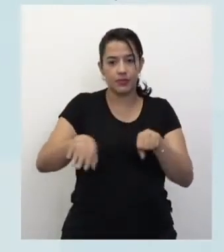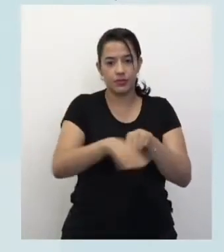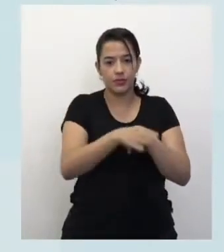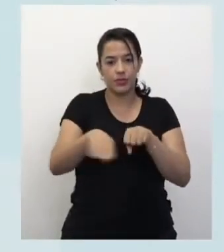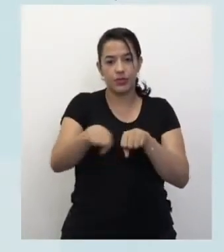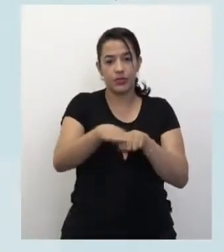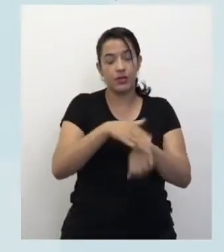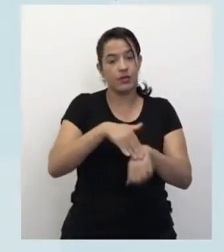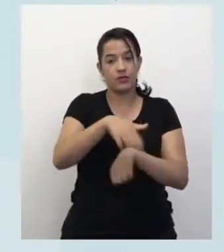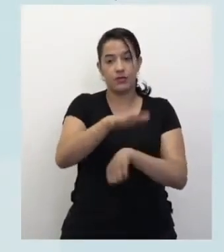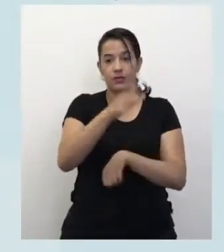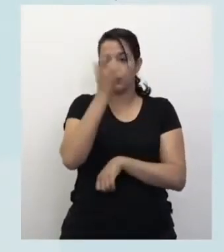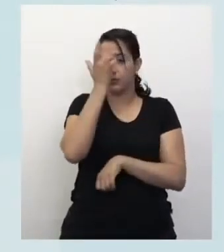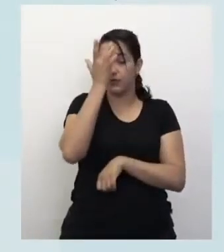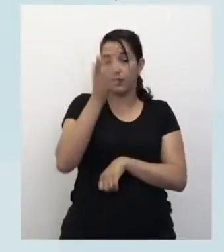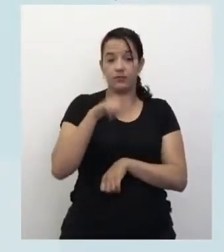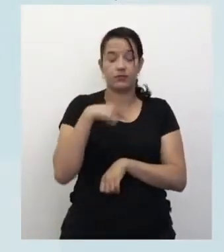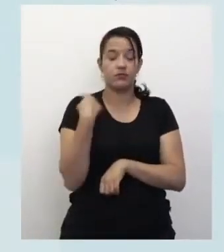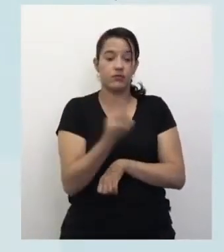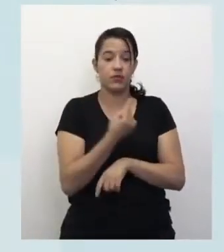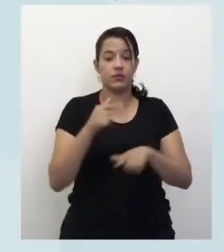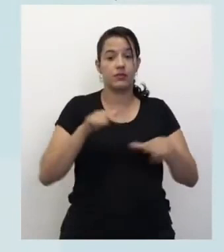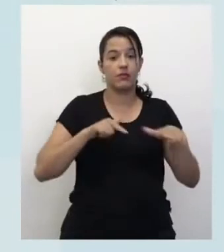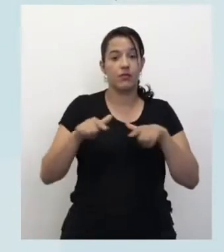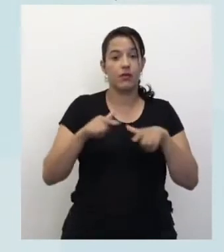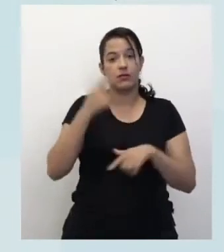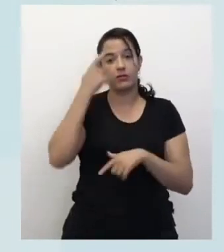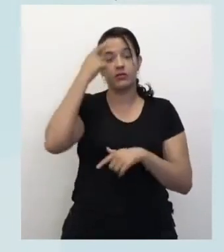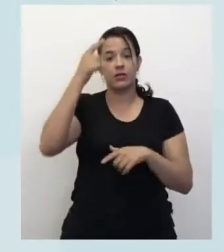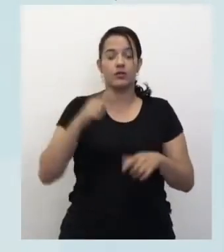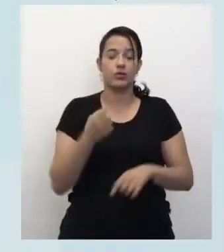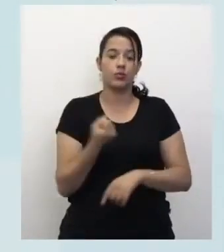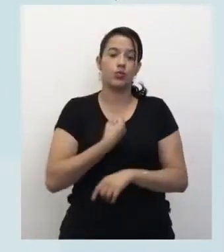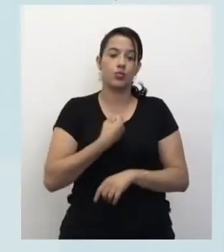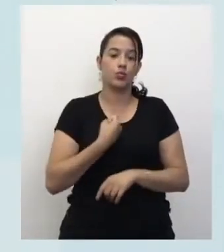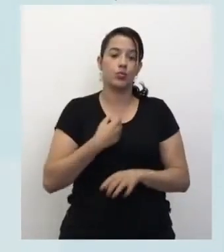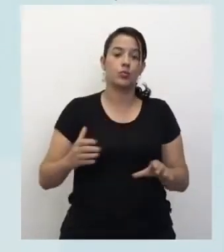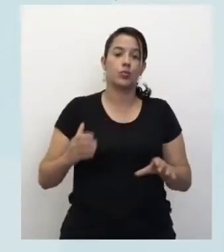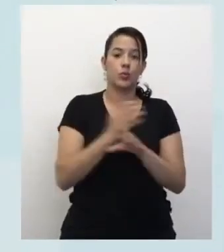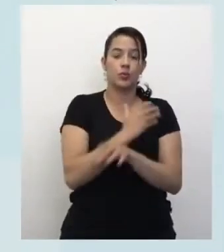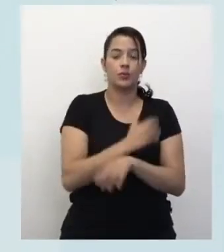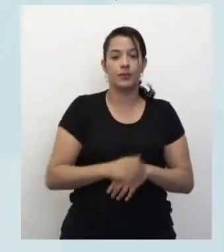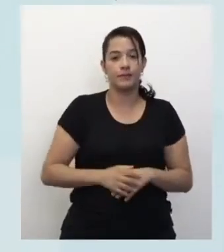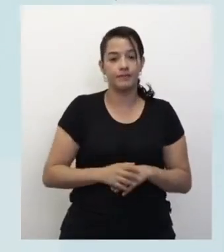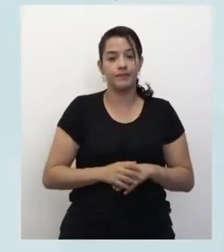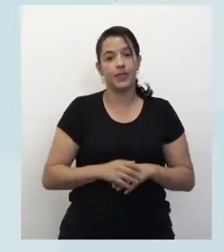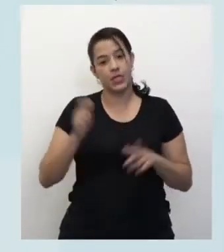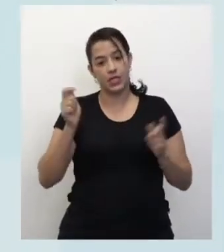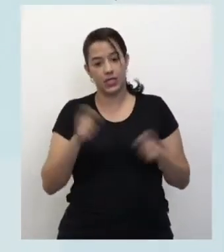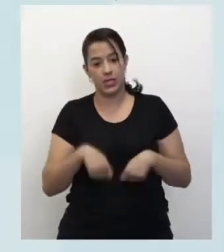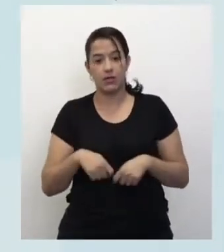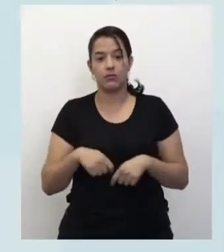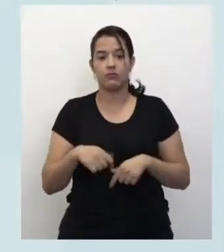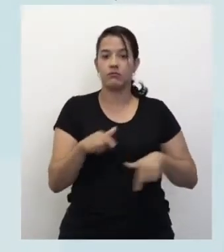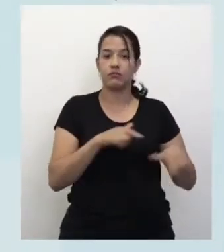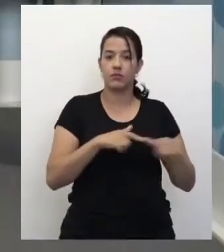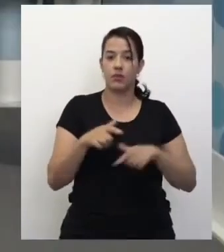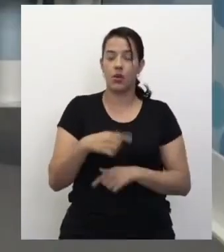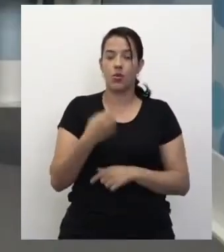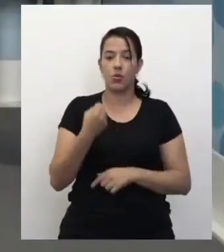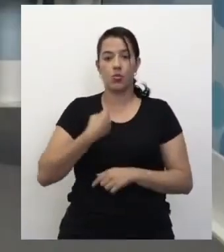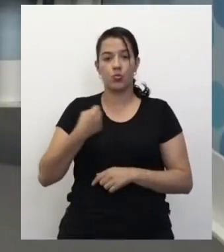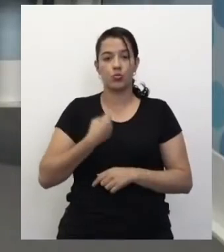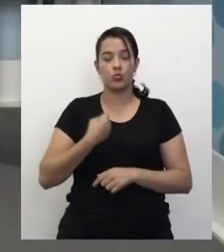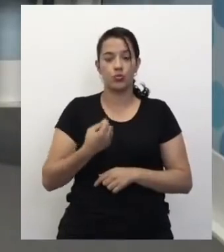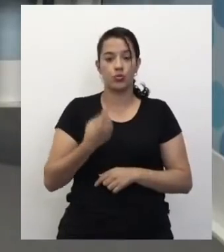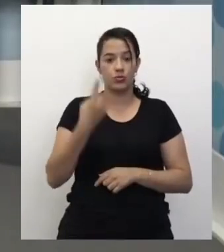menos na minha concepção, a gente trabalhar com a ideia do quê? Do número inteiro. Sim. Ah, posso trabalhar com o número decimal, professor? Pode, não tem problema, não tem